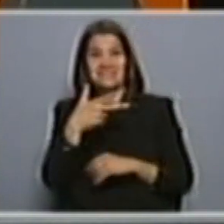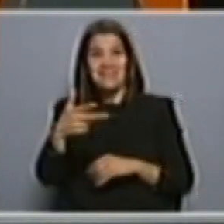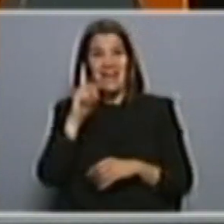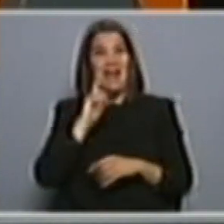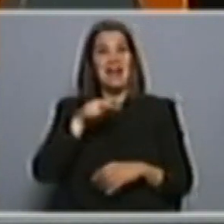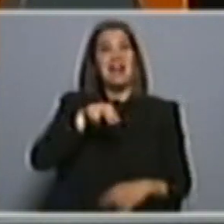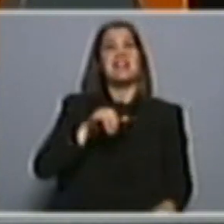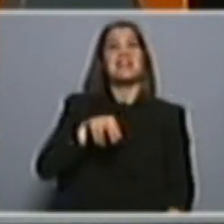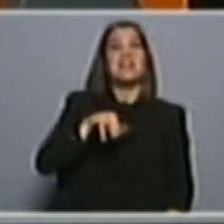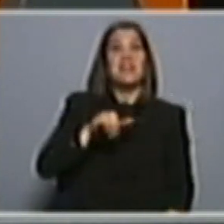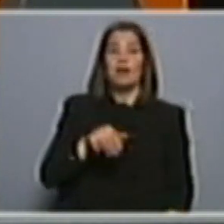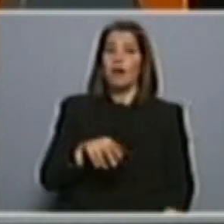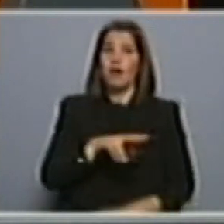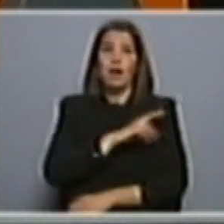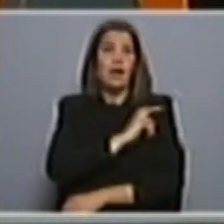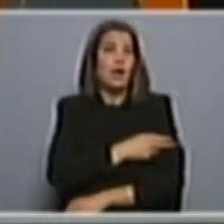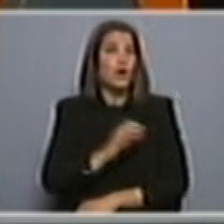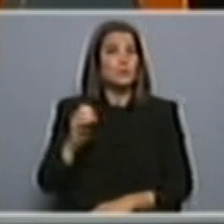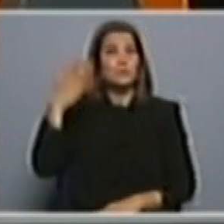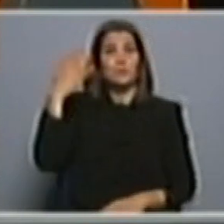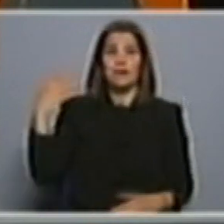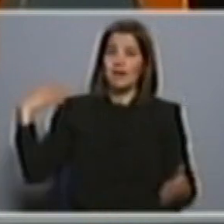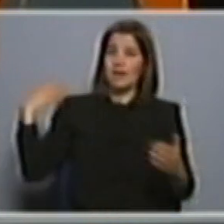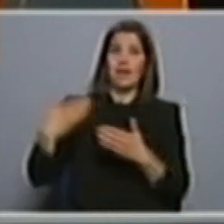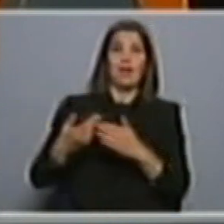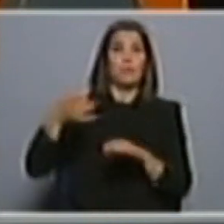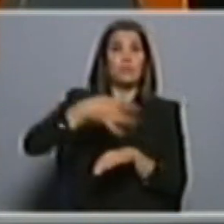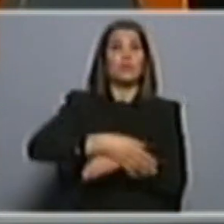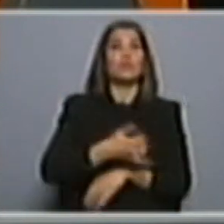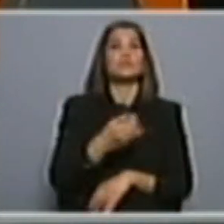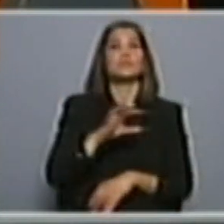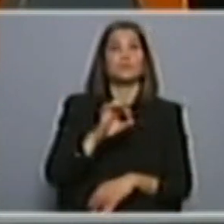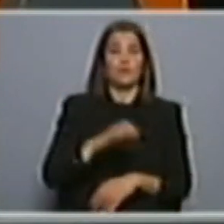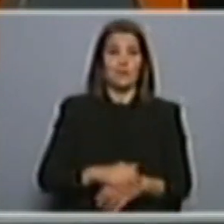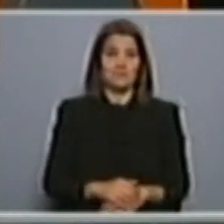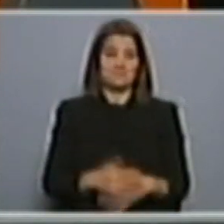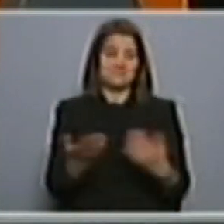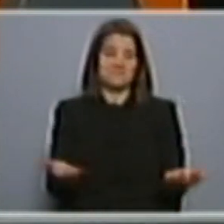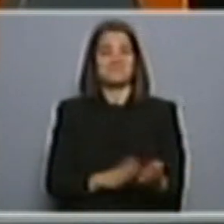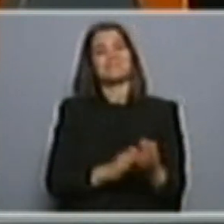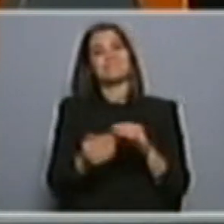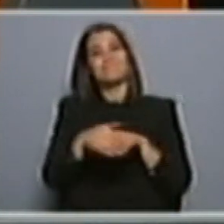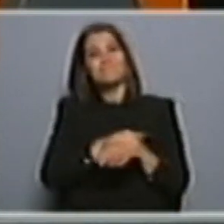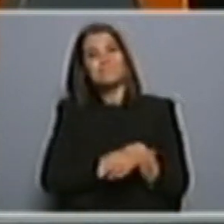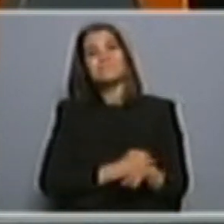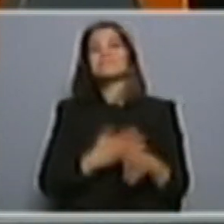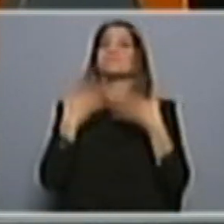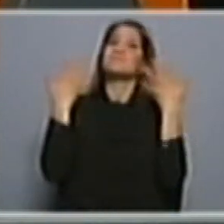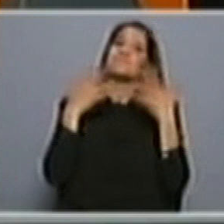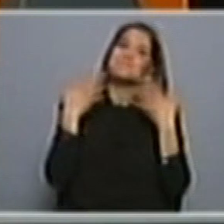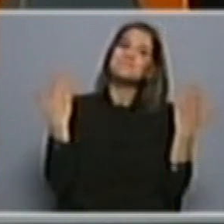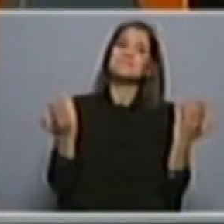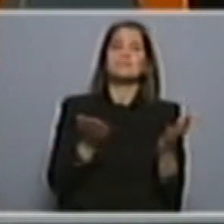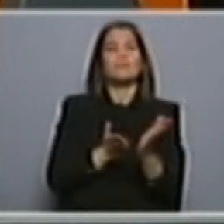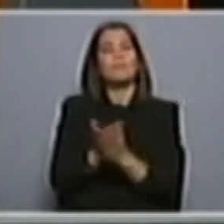Martínez bateu todos os recordes do último ano, o que significa que a ternura, o bem-estar, a